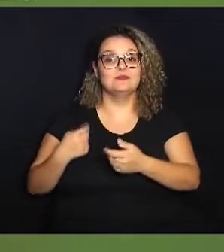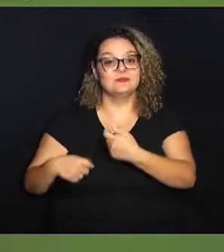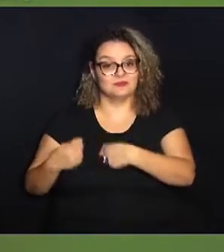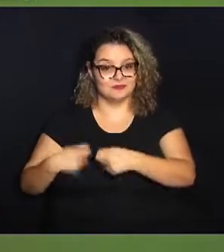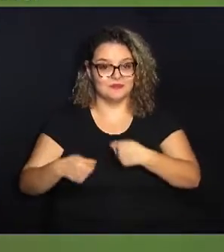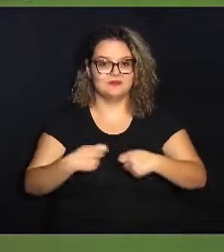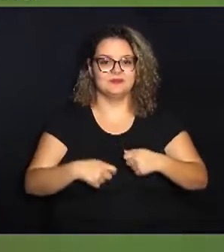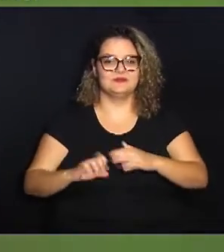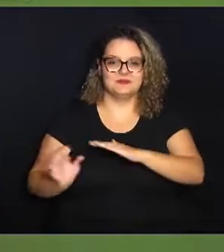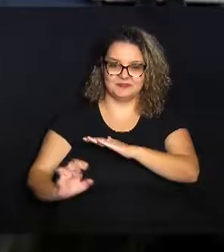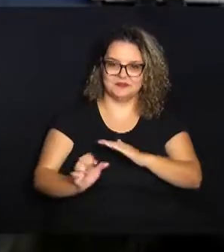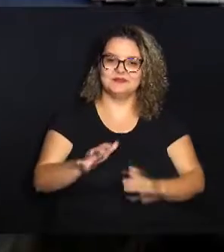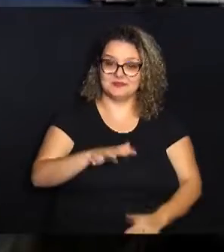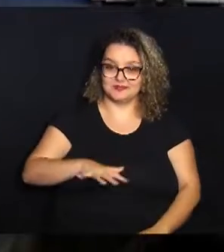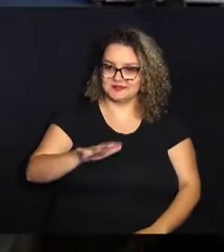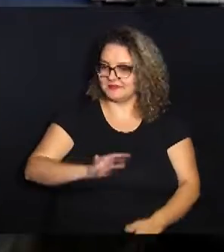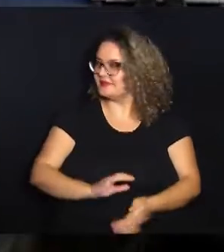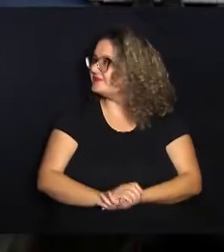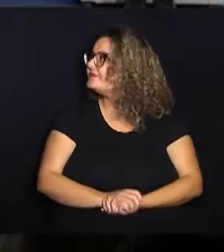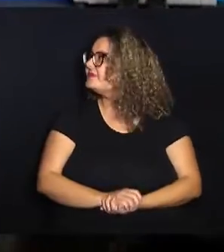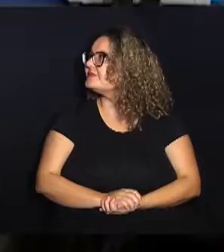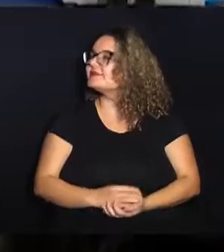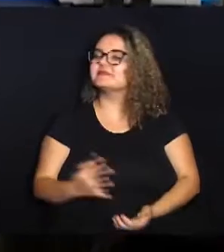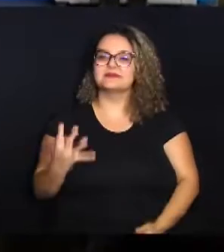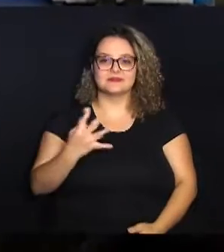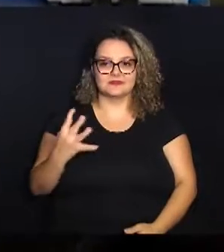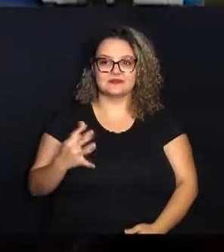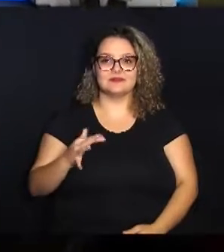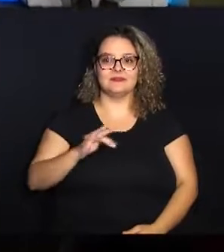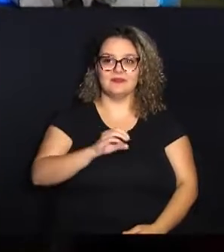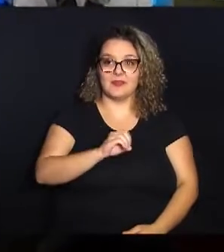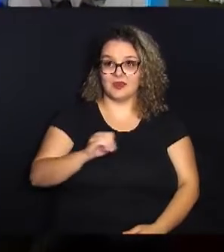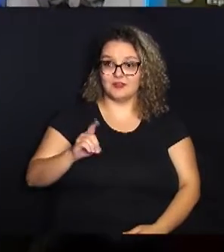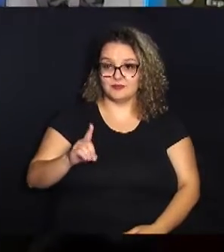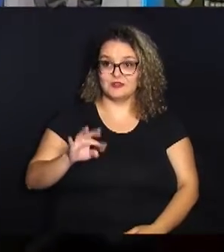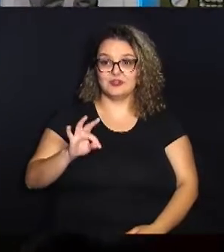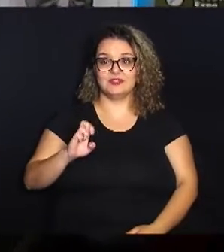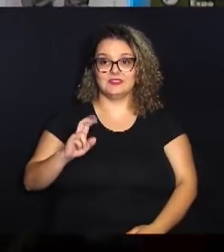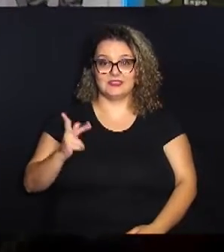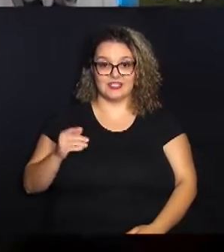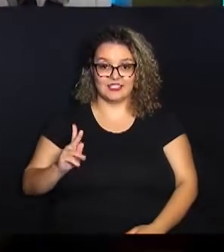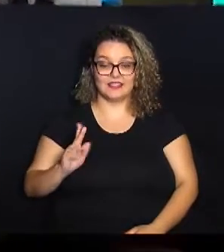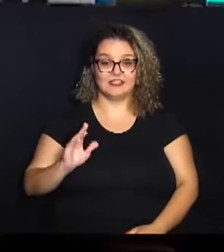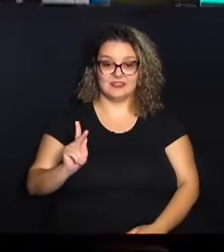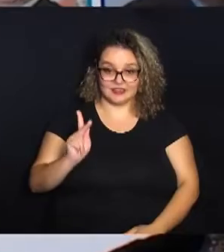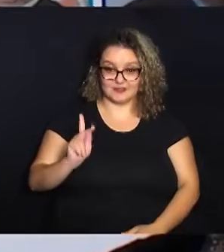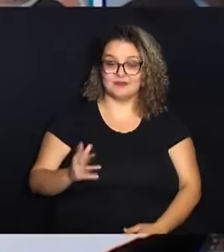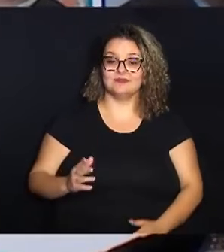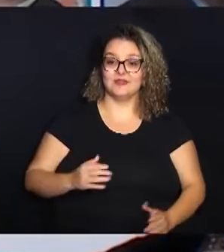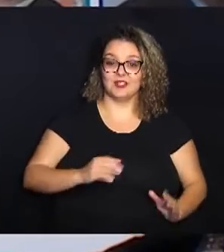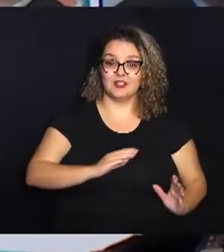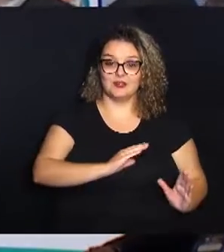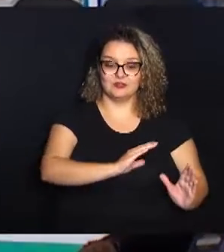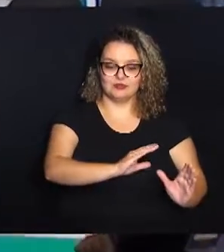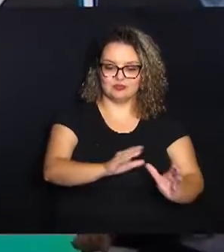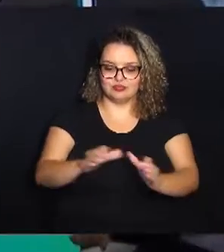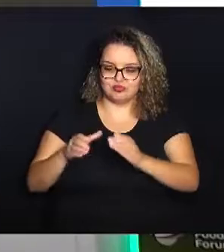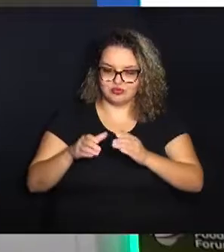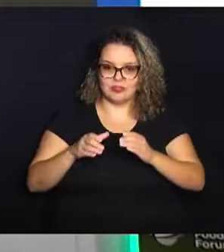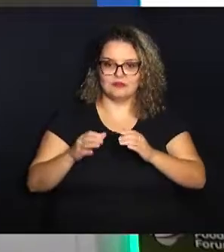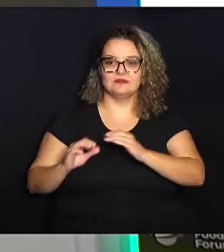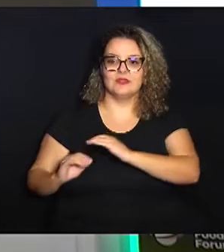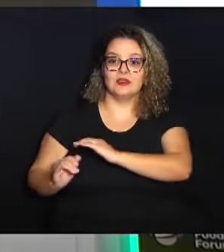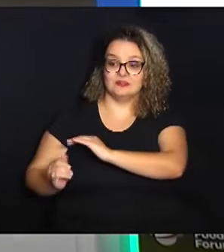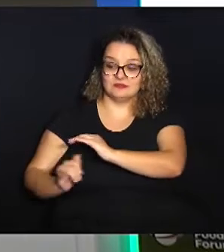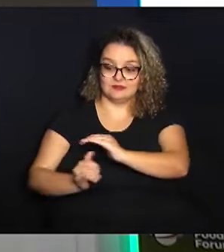negócios neste segmento. A quarta Foodtech Expo reuniu as startups mais disruptivas do Brasil